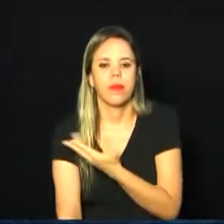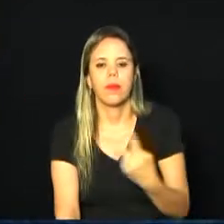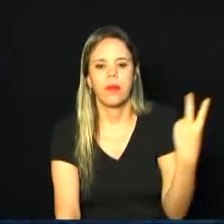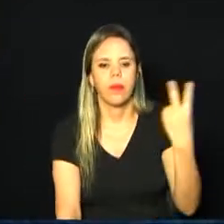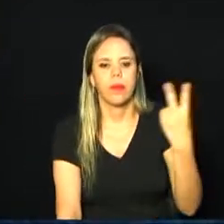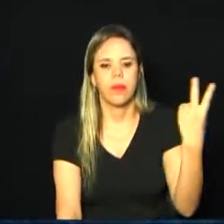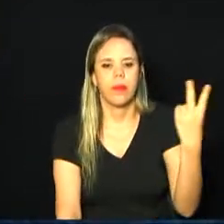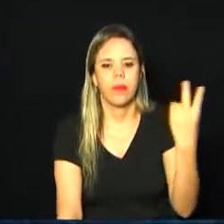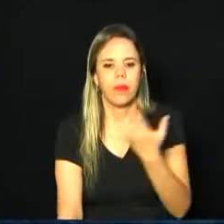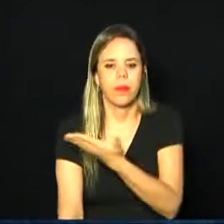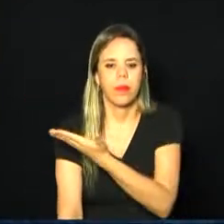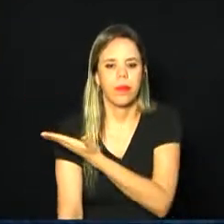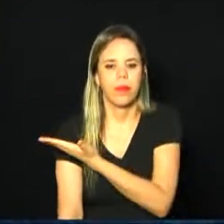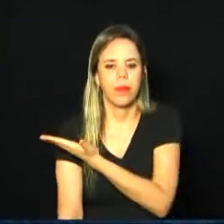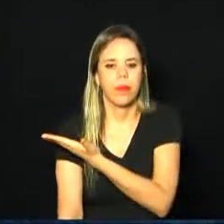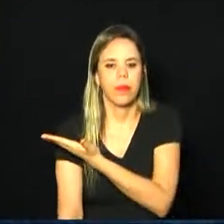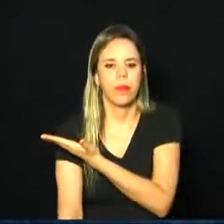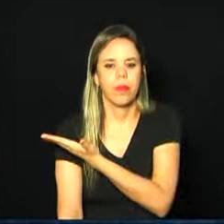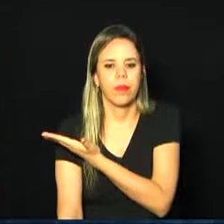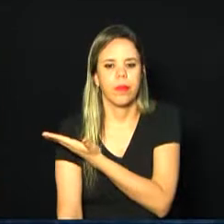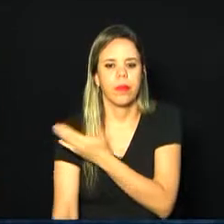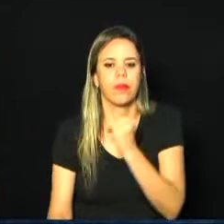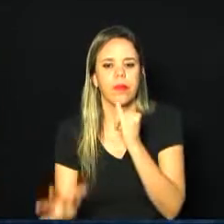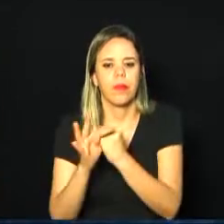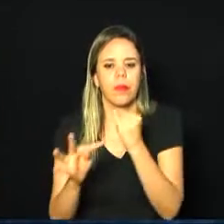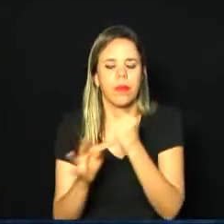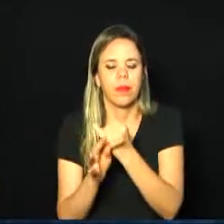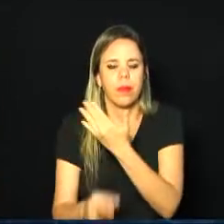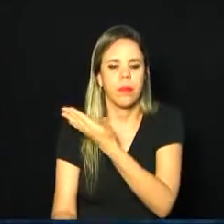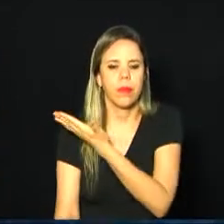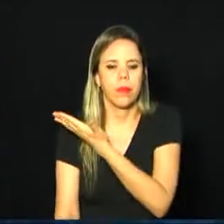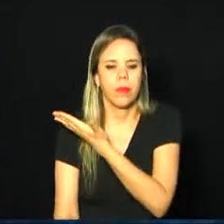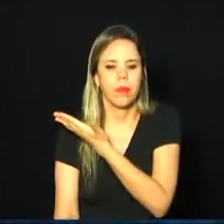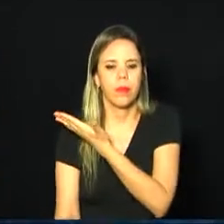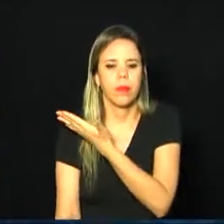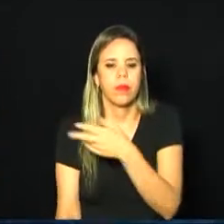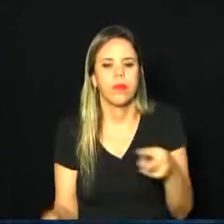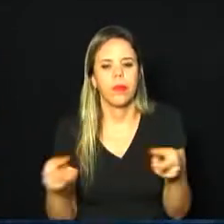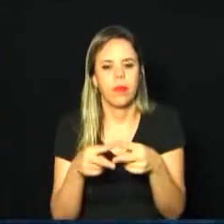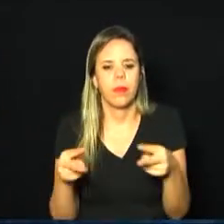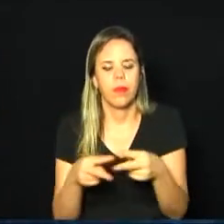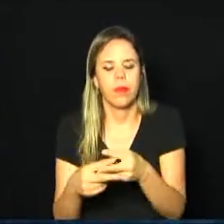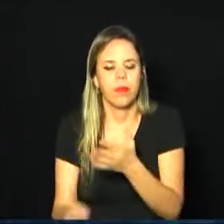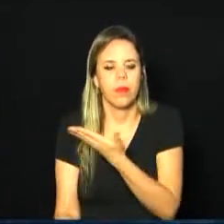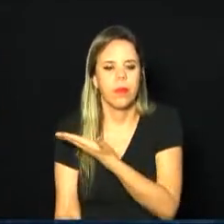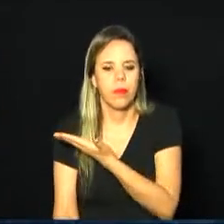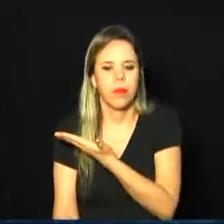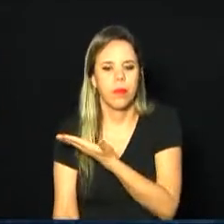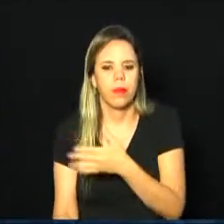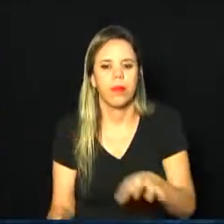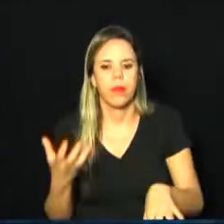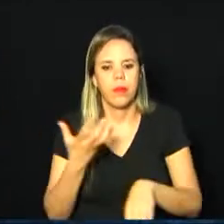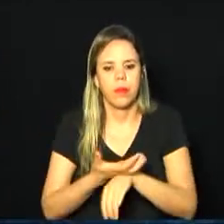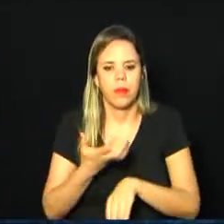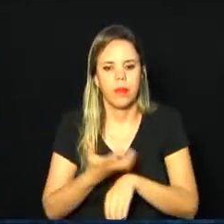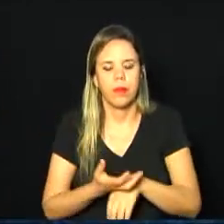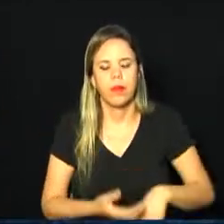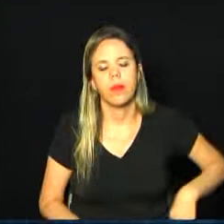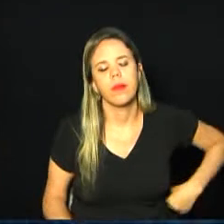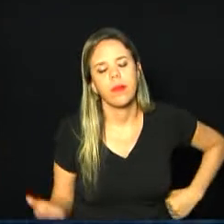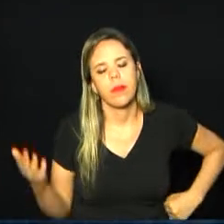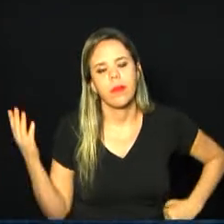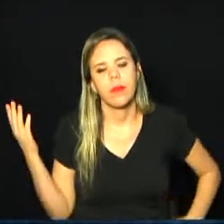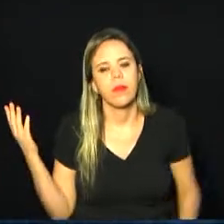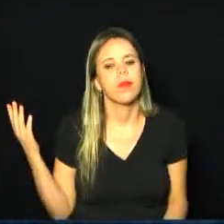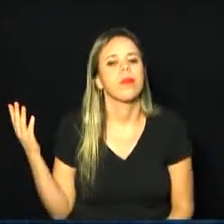738 Valinhos 405 Itatiba 325 Paulínia 305 Nova